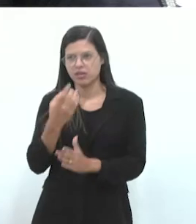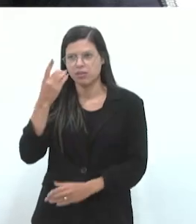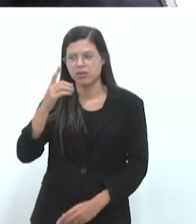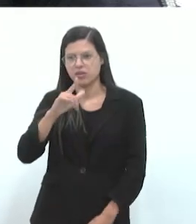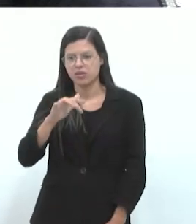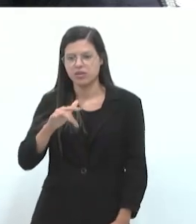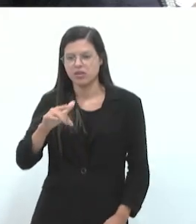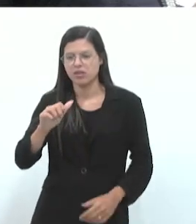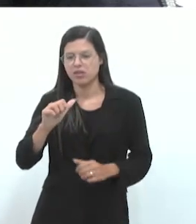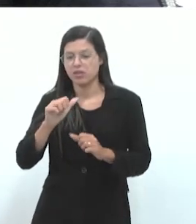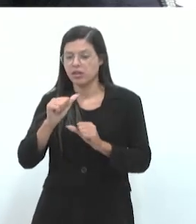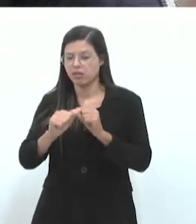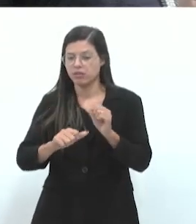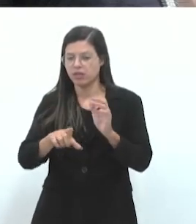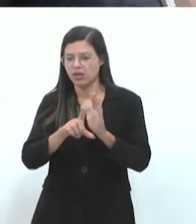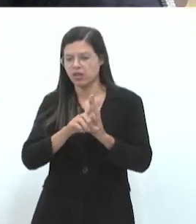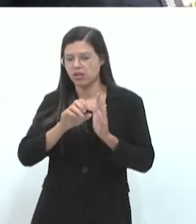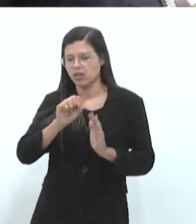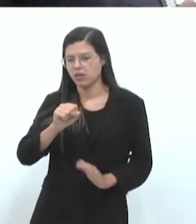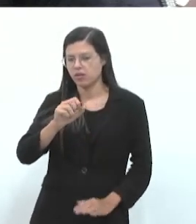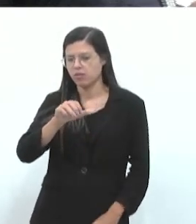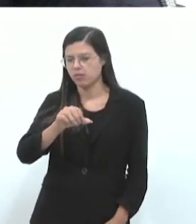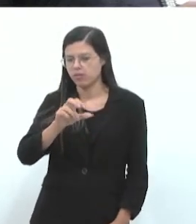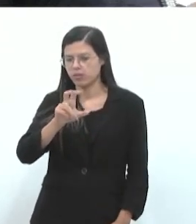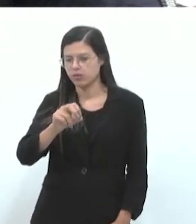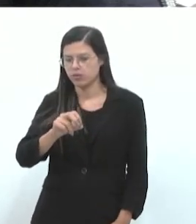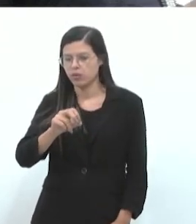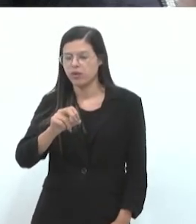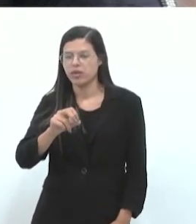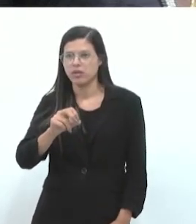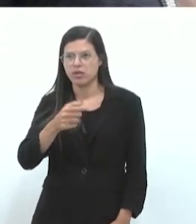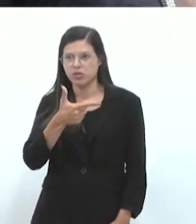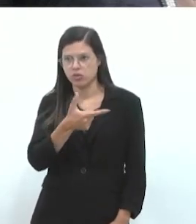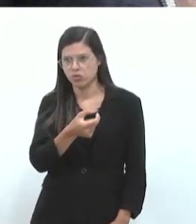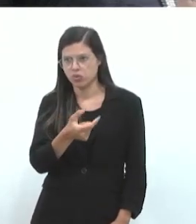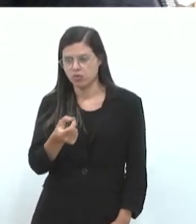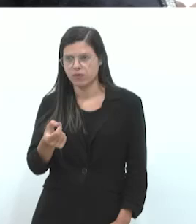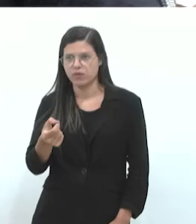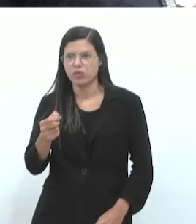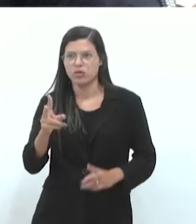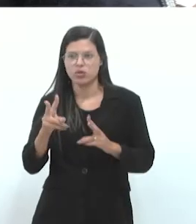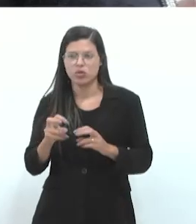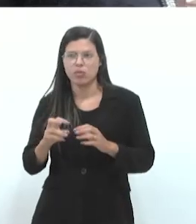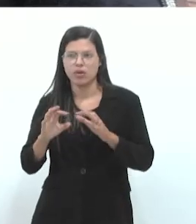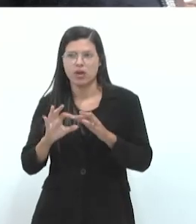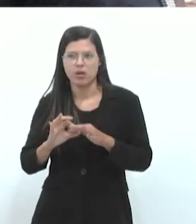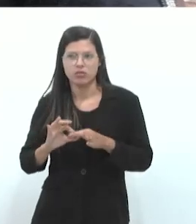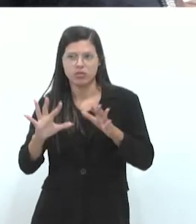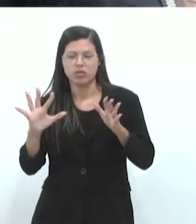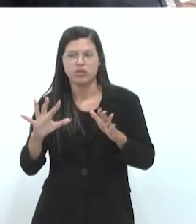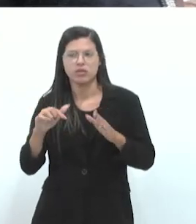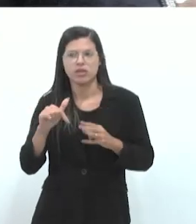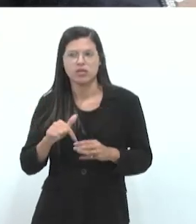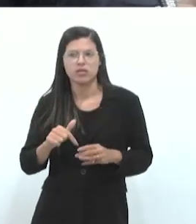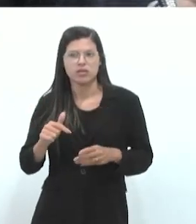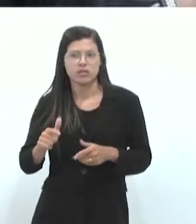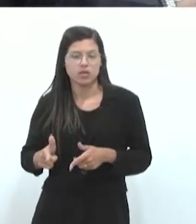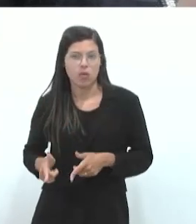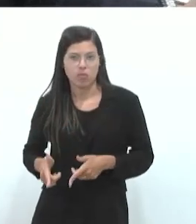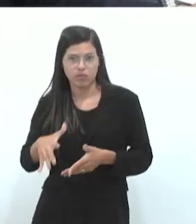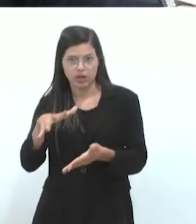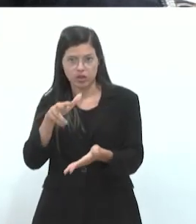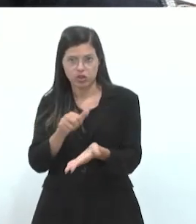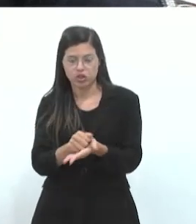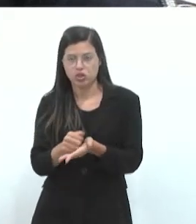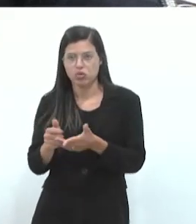lei 8.950, de 29 de julho de 2020, que dispõe sobre autorização da suspensão temporária de posse, porte e registro de